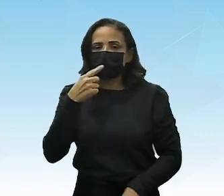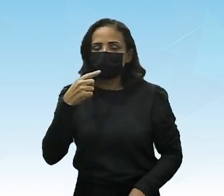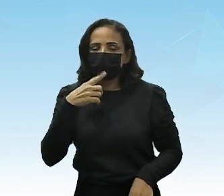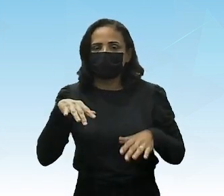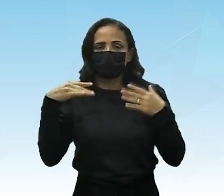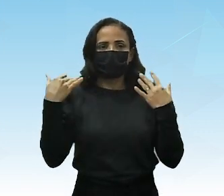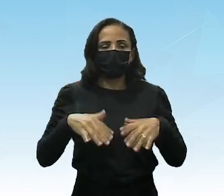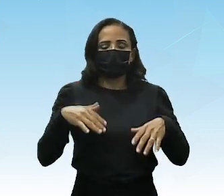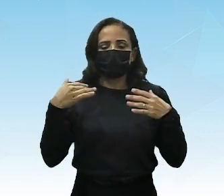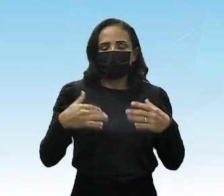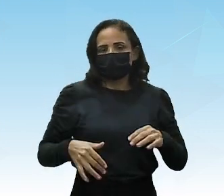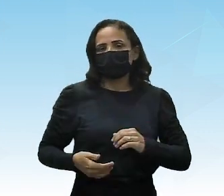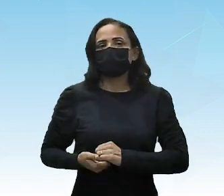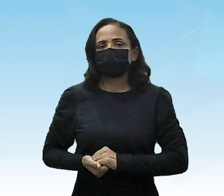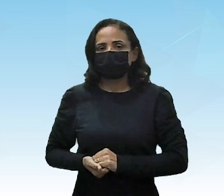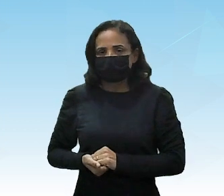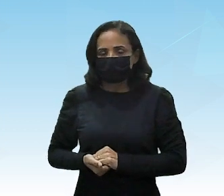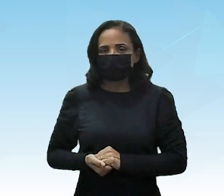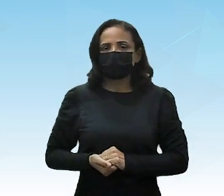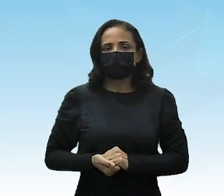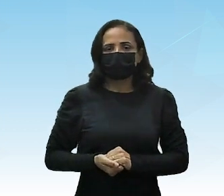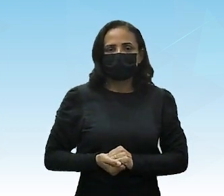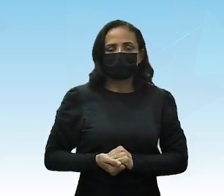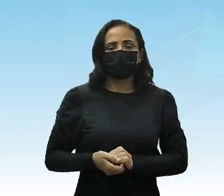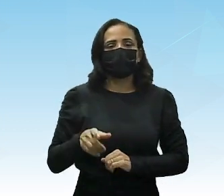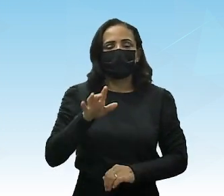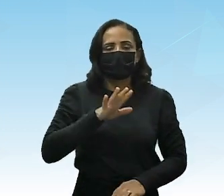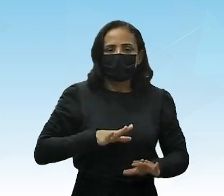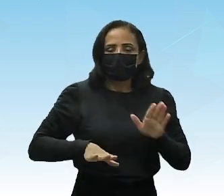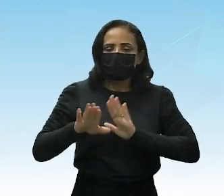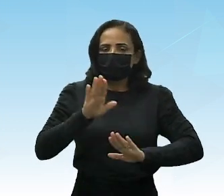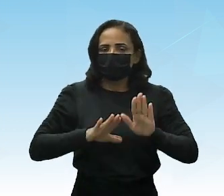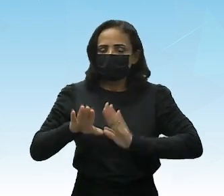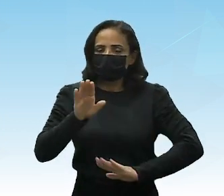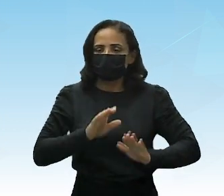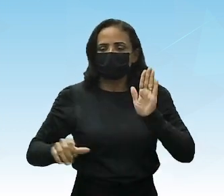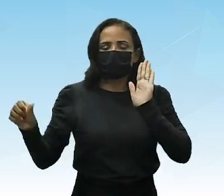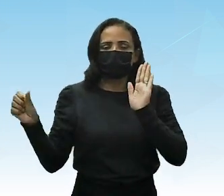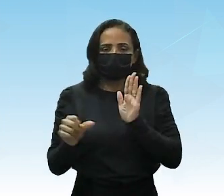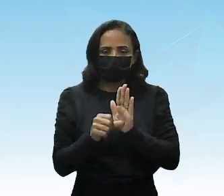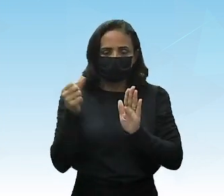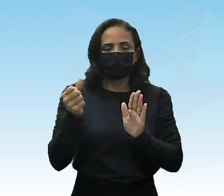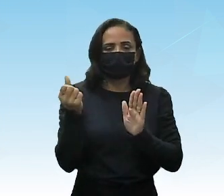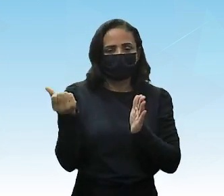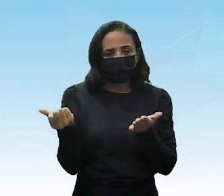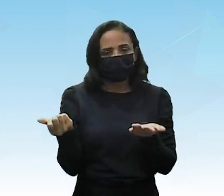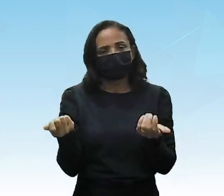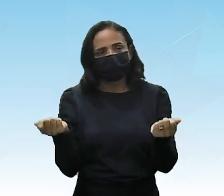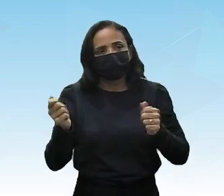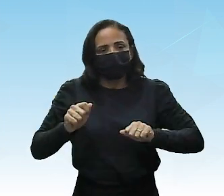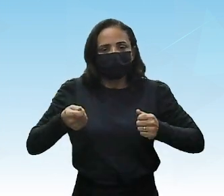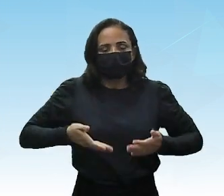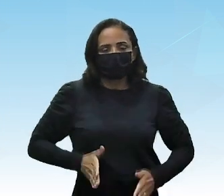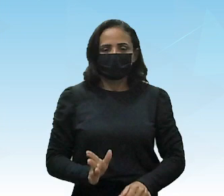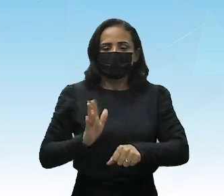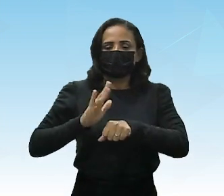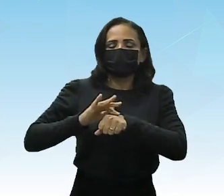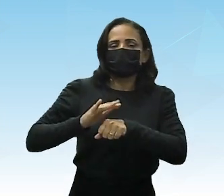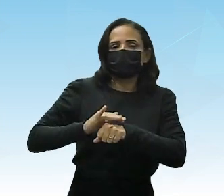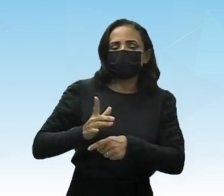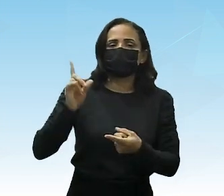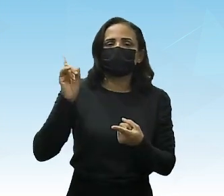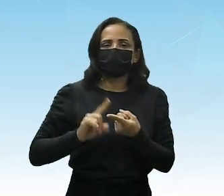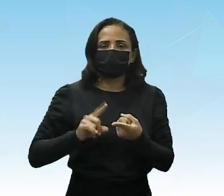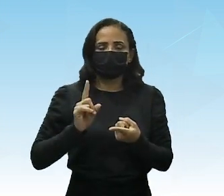Aí acabou pro primeiro filho, viu? Aí é balão pro primeiro filho, balão. Tá? Porque aí o primeiro filho já pode ser doente. Aí depois que